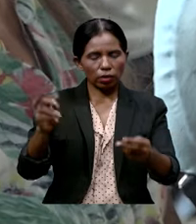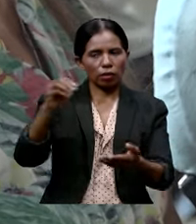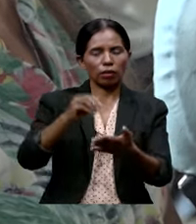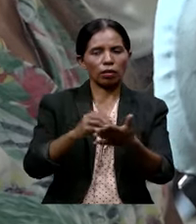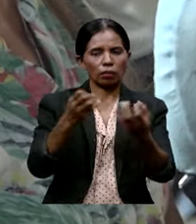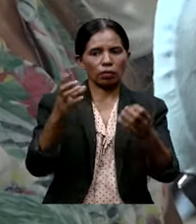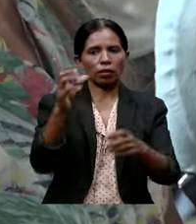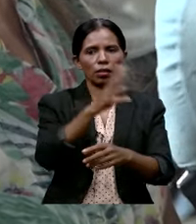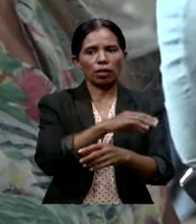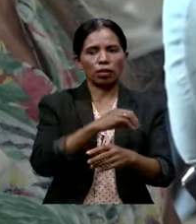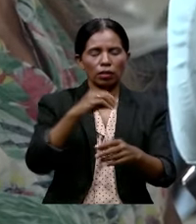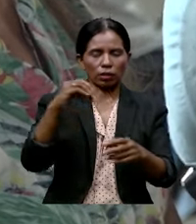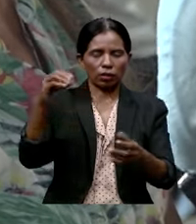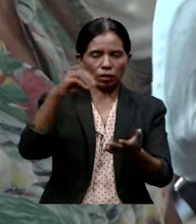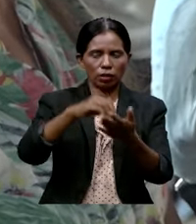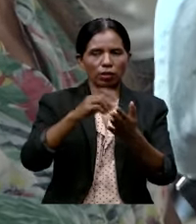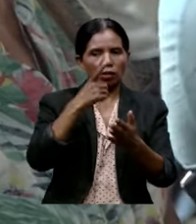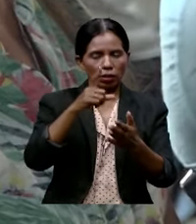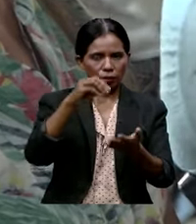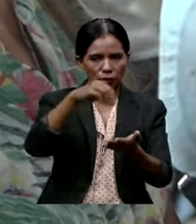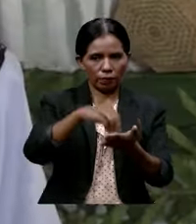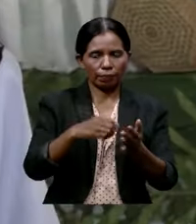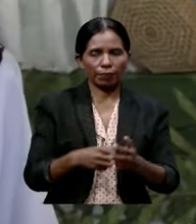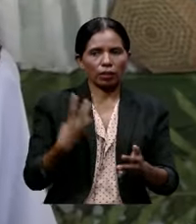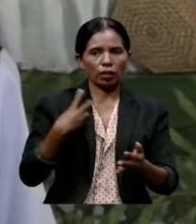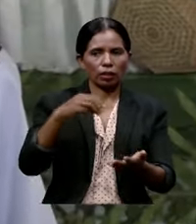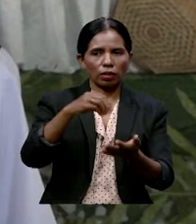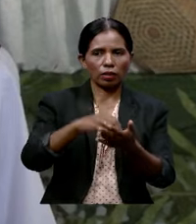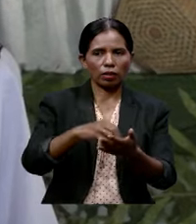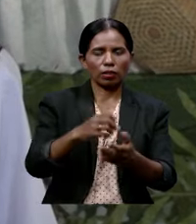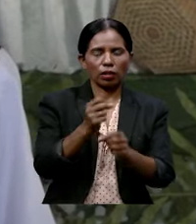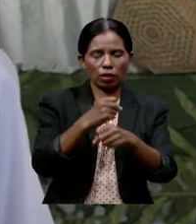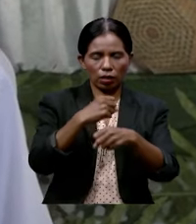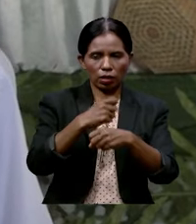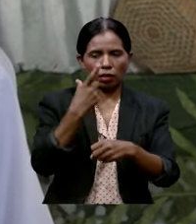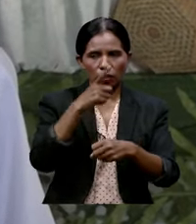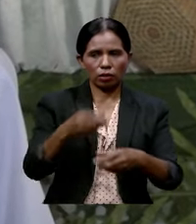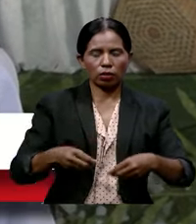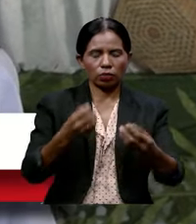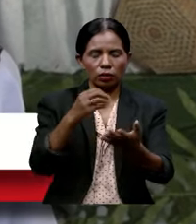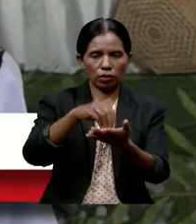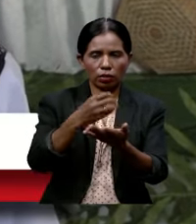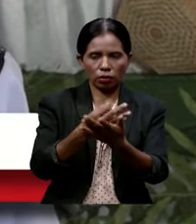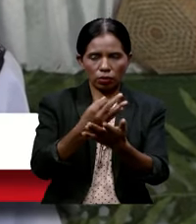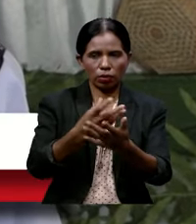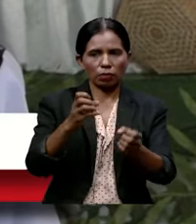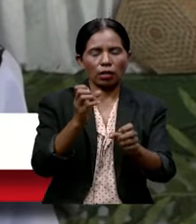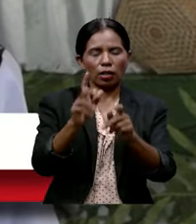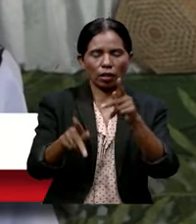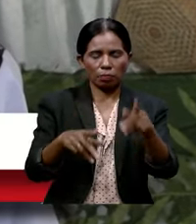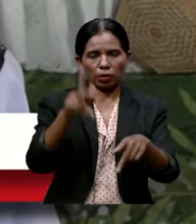makas ia lia nebe optaona. Está tem que investe, tem forma linguista, tem que forçar barak, tem que foi uma pesquisadora